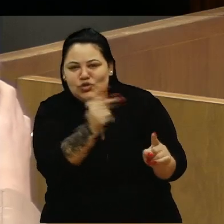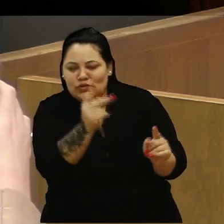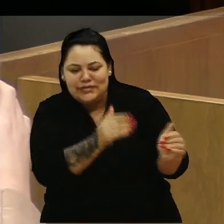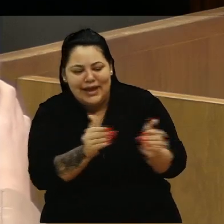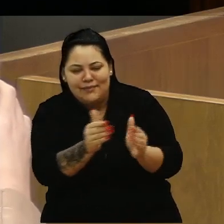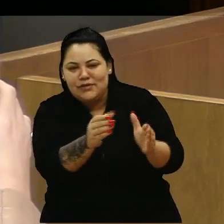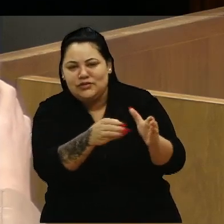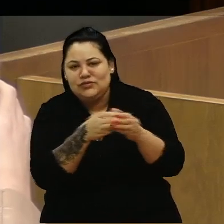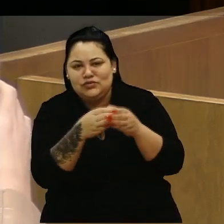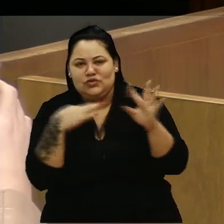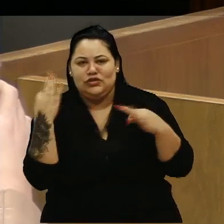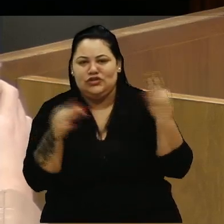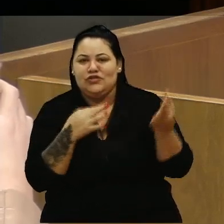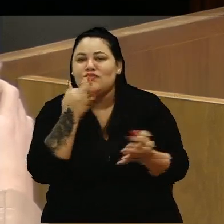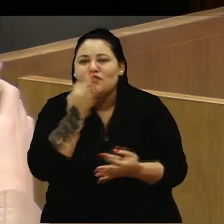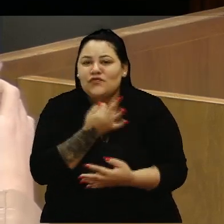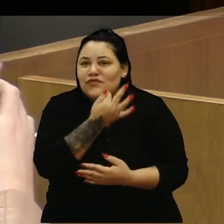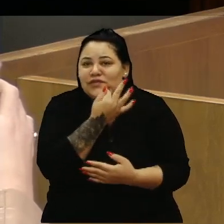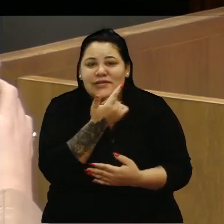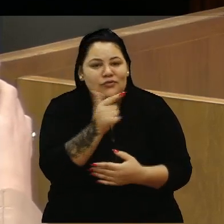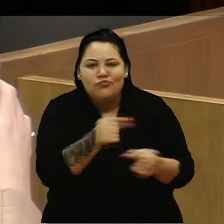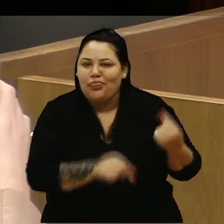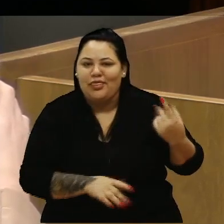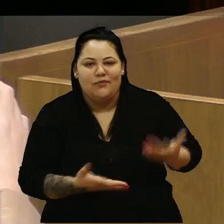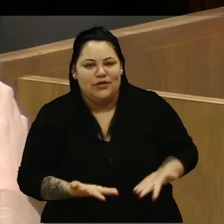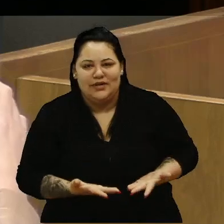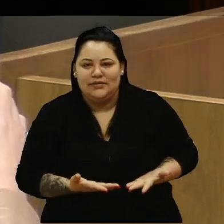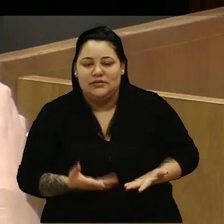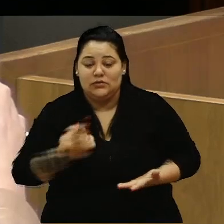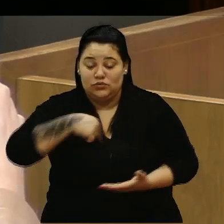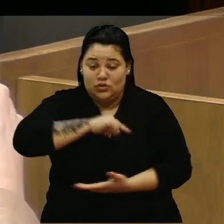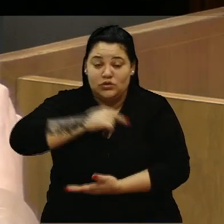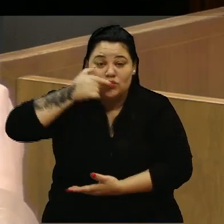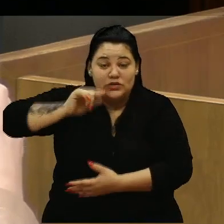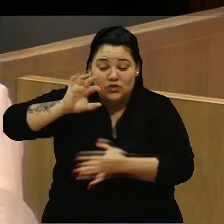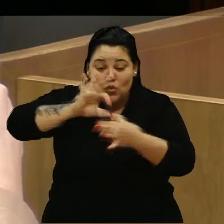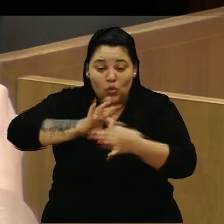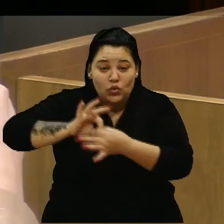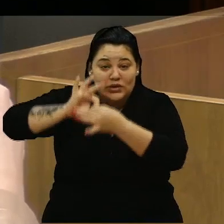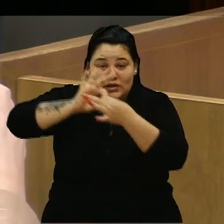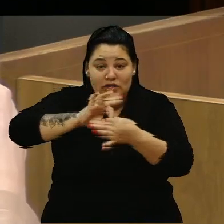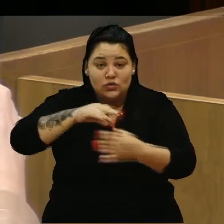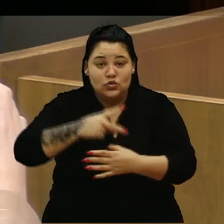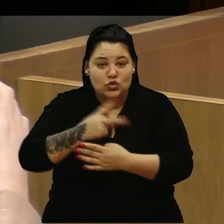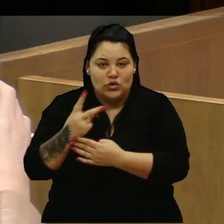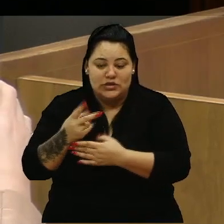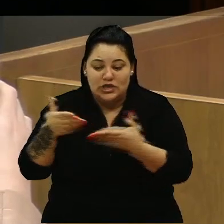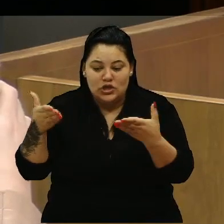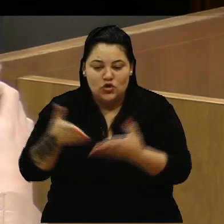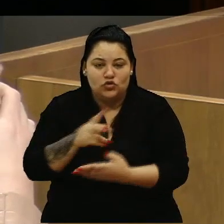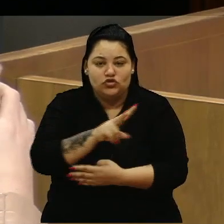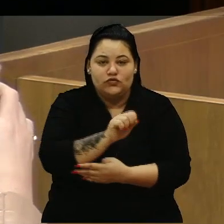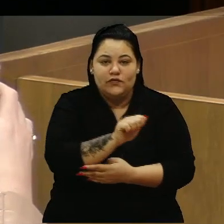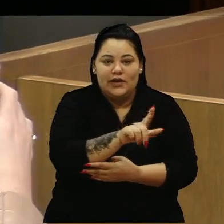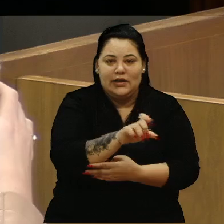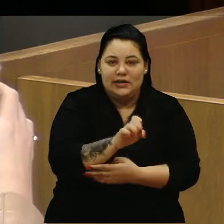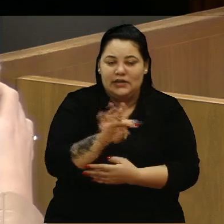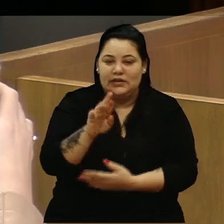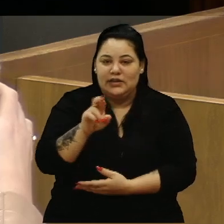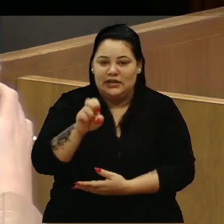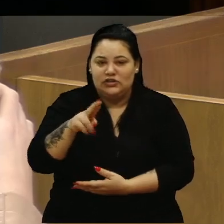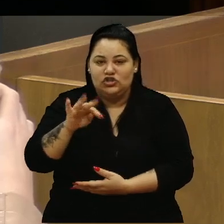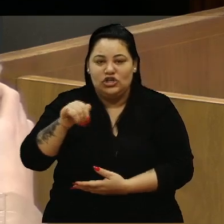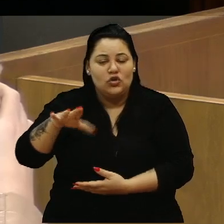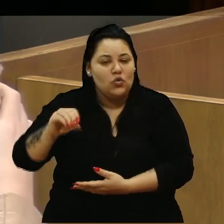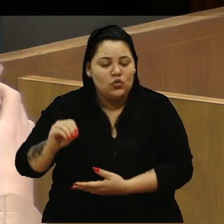em Forqueta não havia sentido. Então, a gente conseguiu unir os 2 e, hoje, o Vale Trentino está sendo